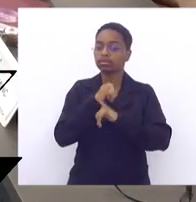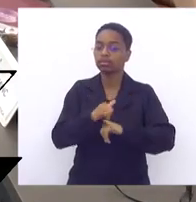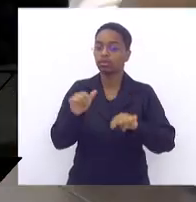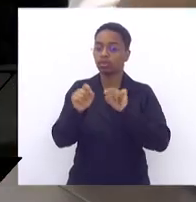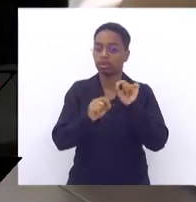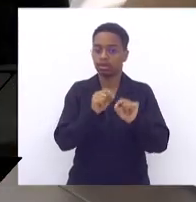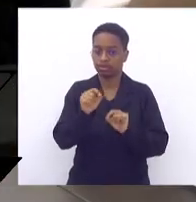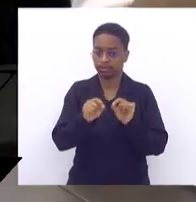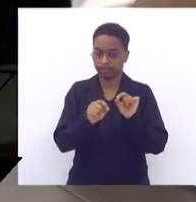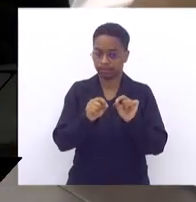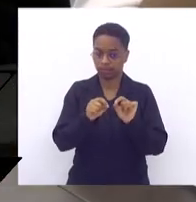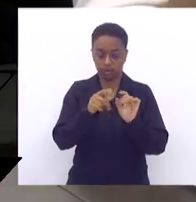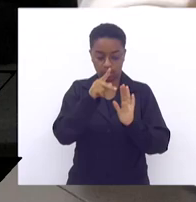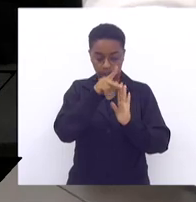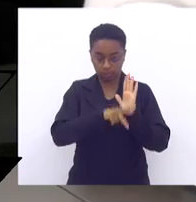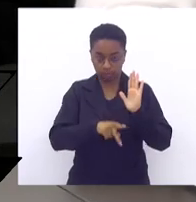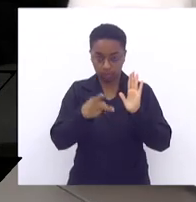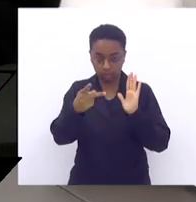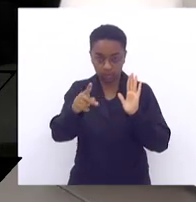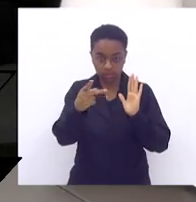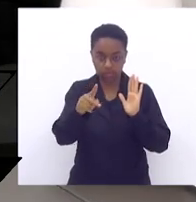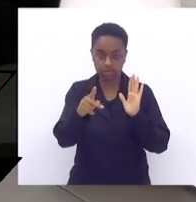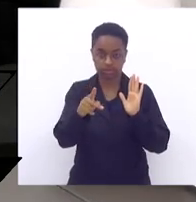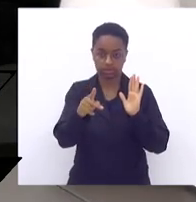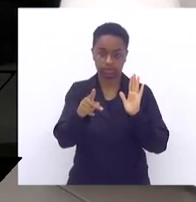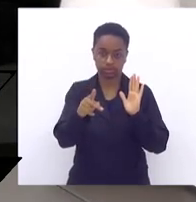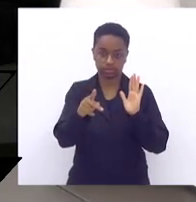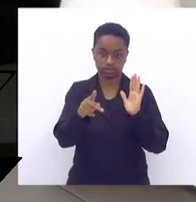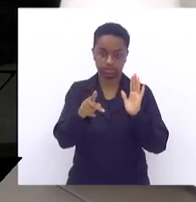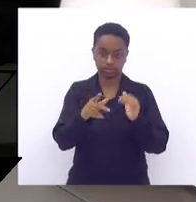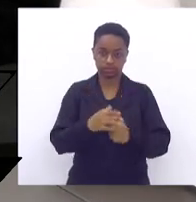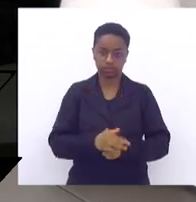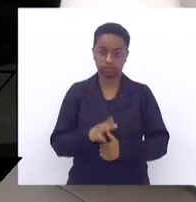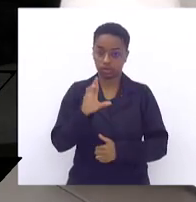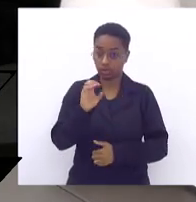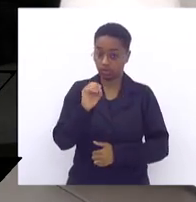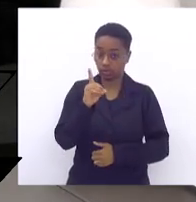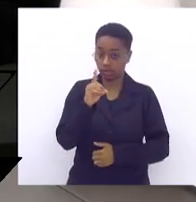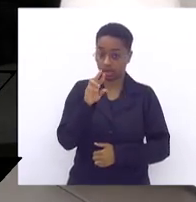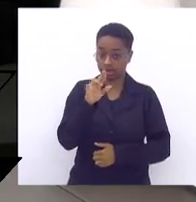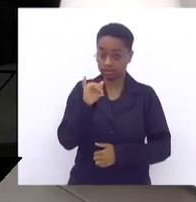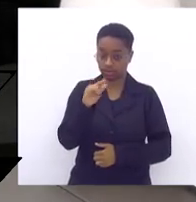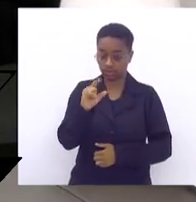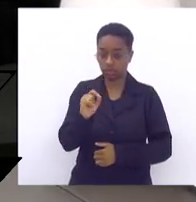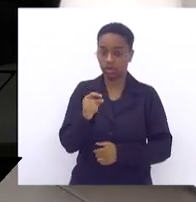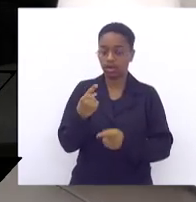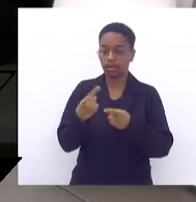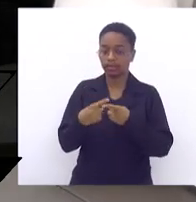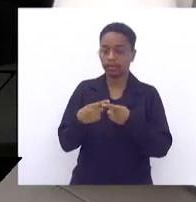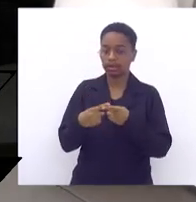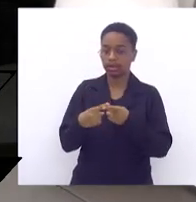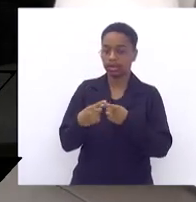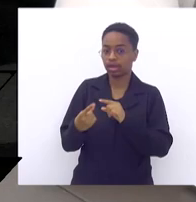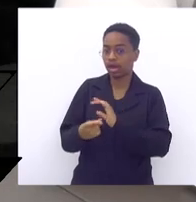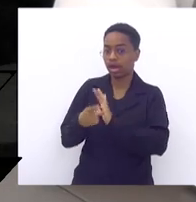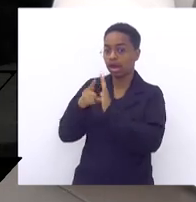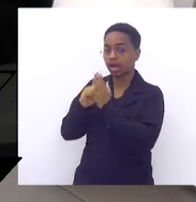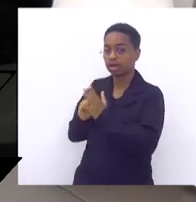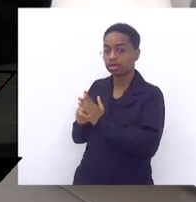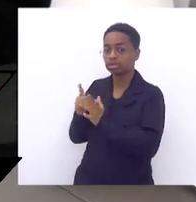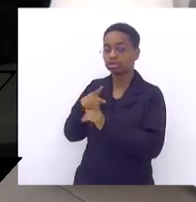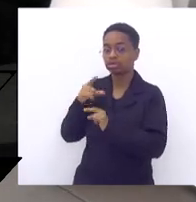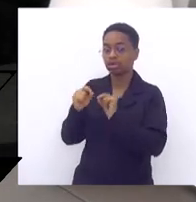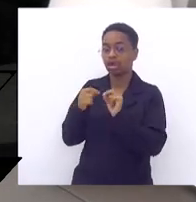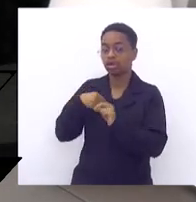O projeto de Vossa Excelência Rodrigo Amorim, que é anterior, foi, pelo